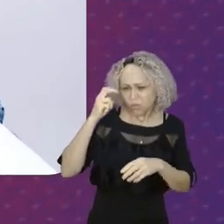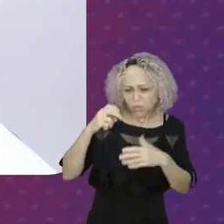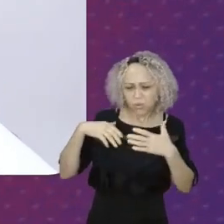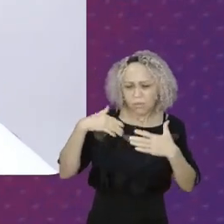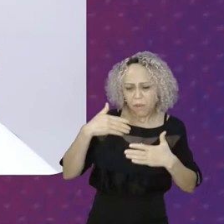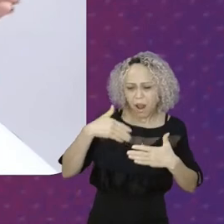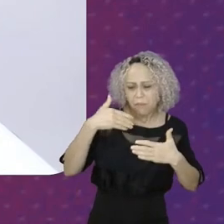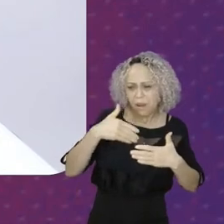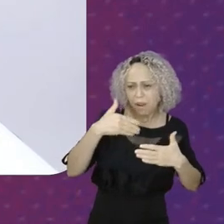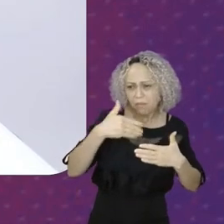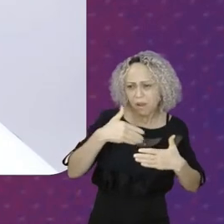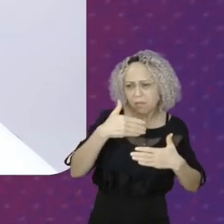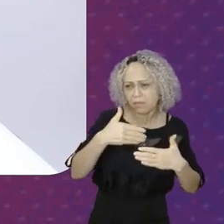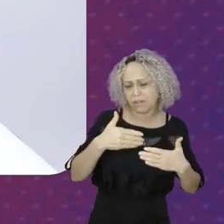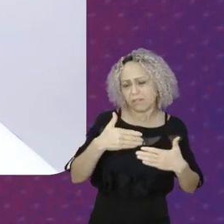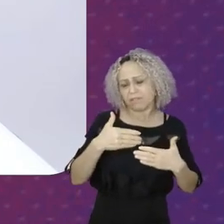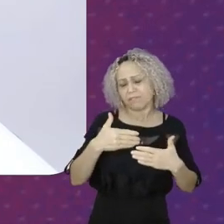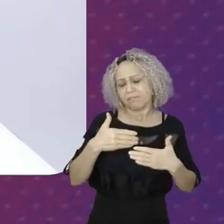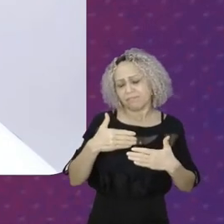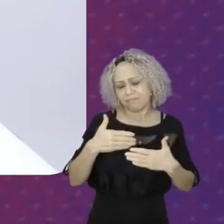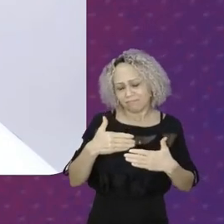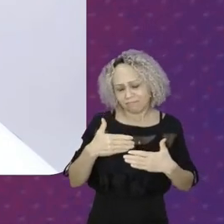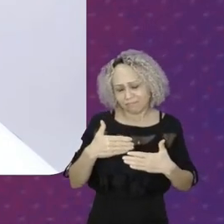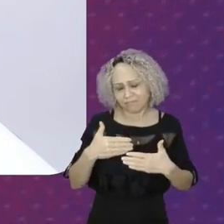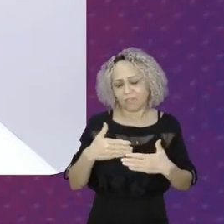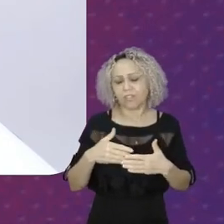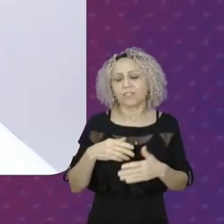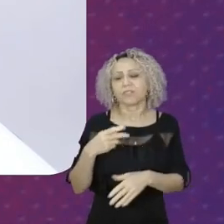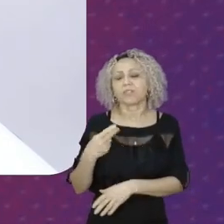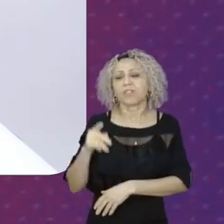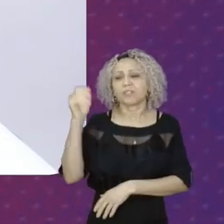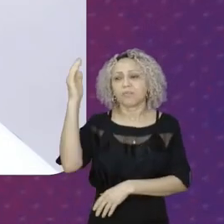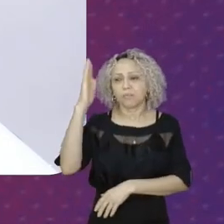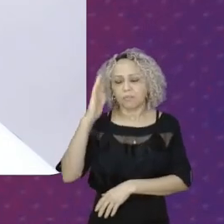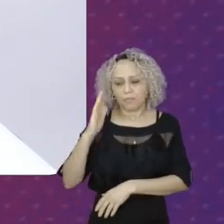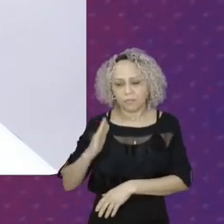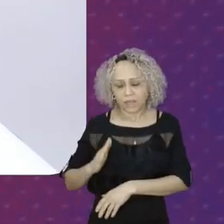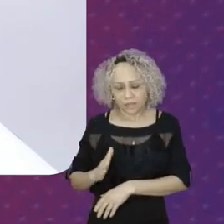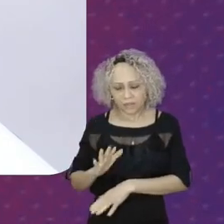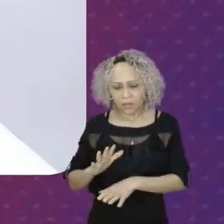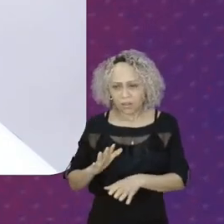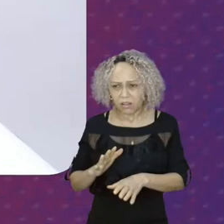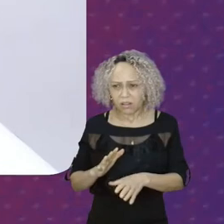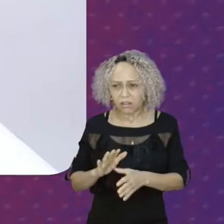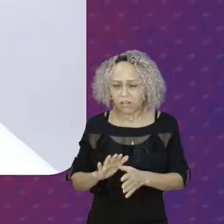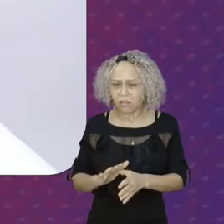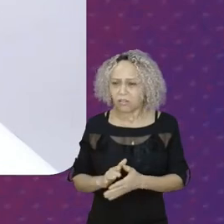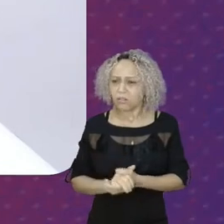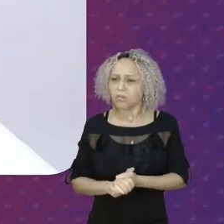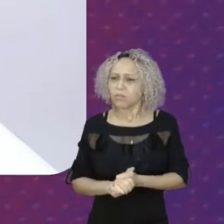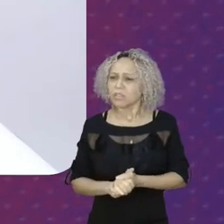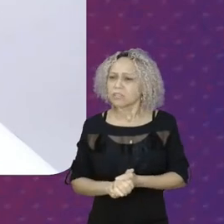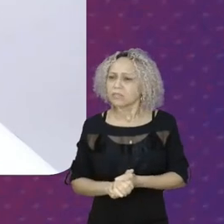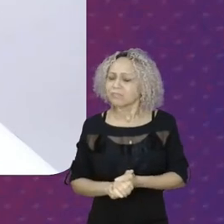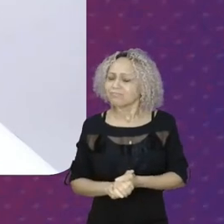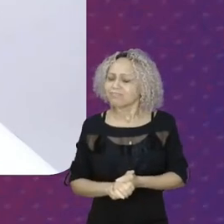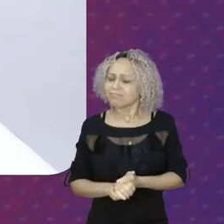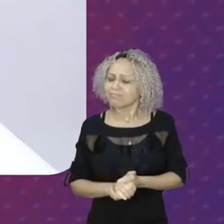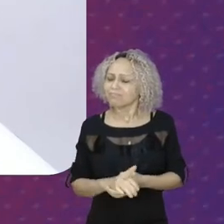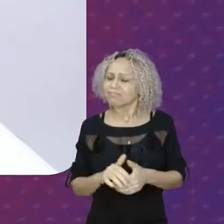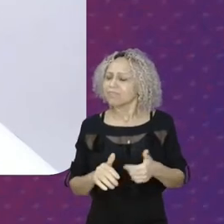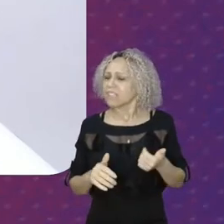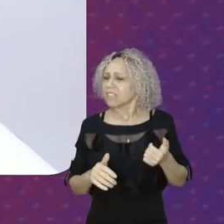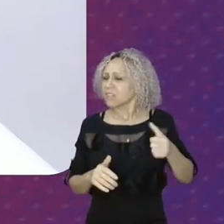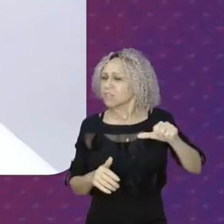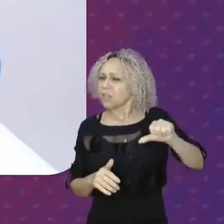60% do país é formado por pessoas negras, né? E isso não está